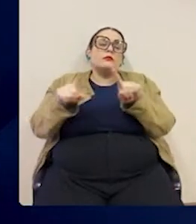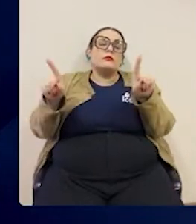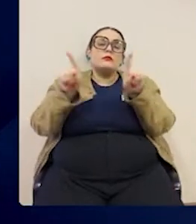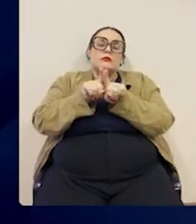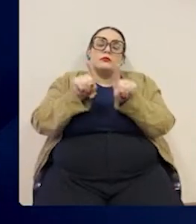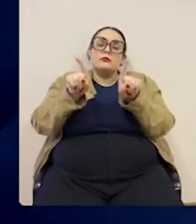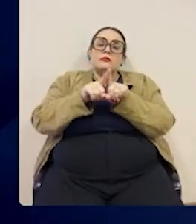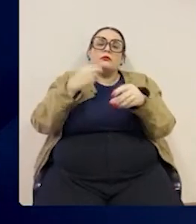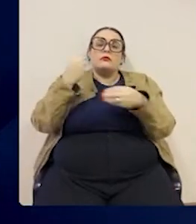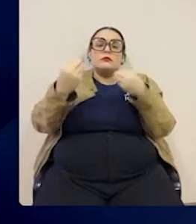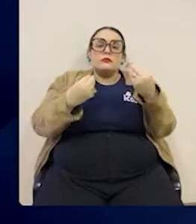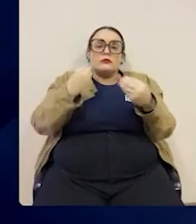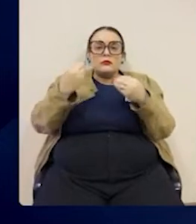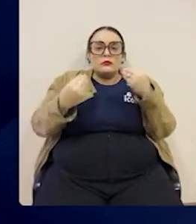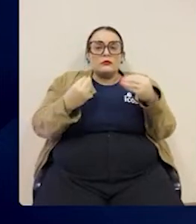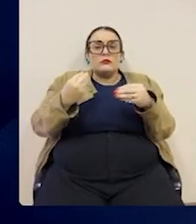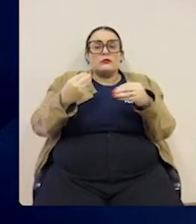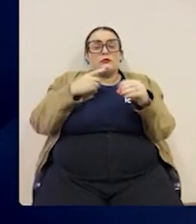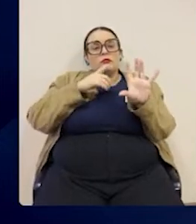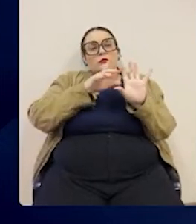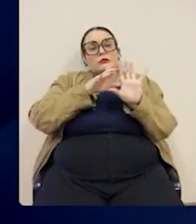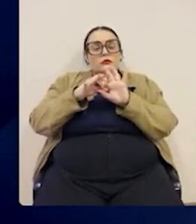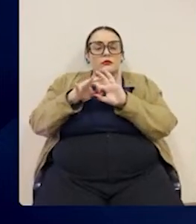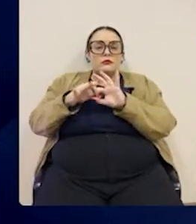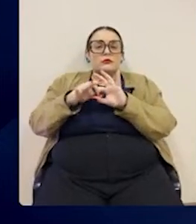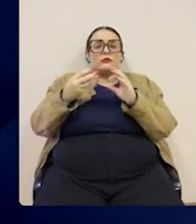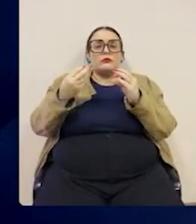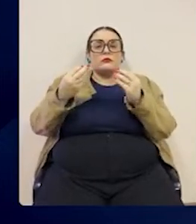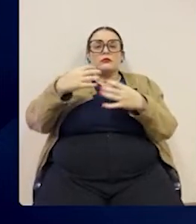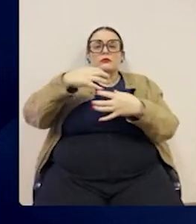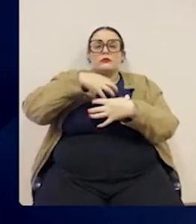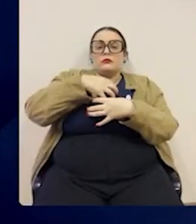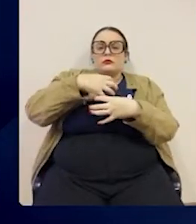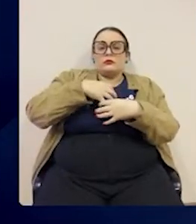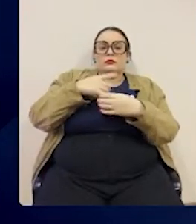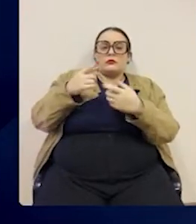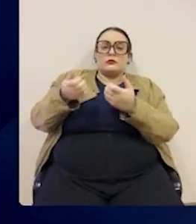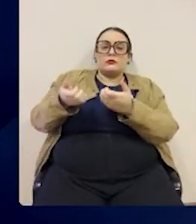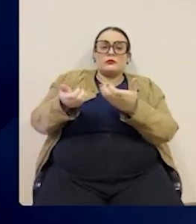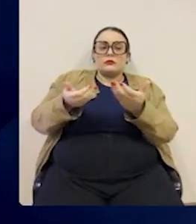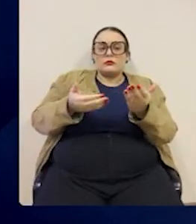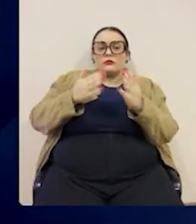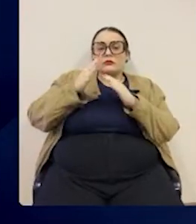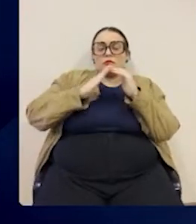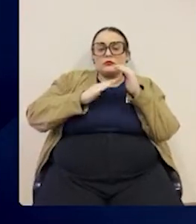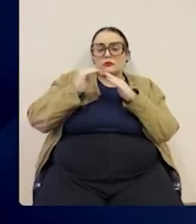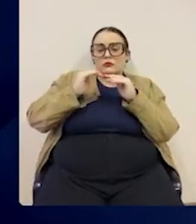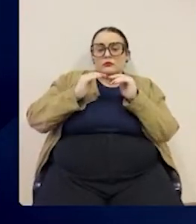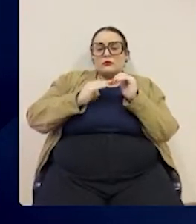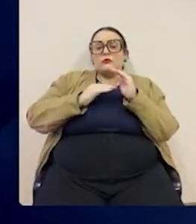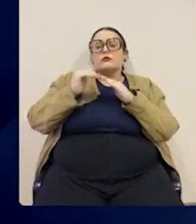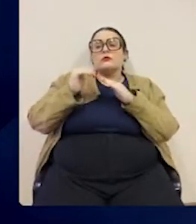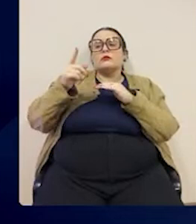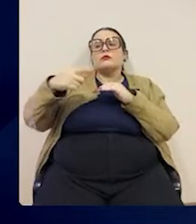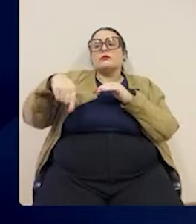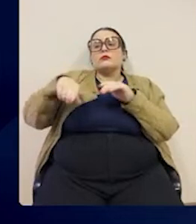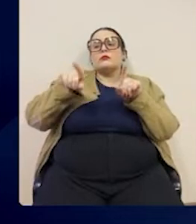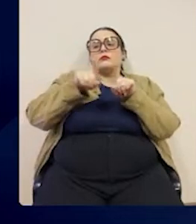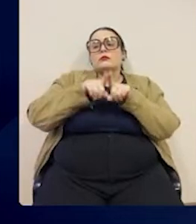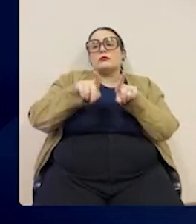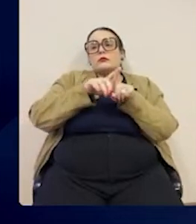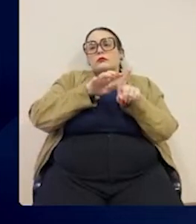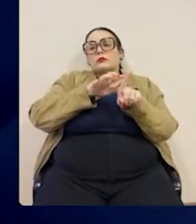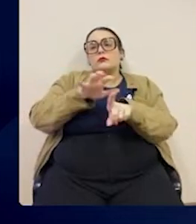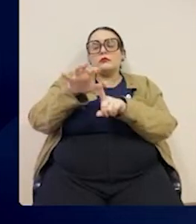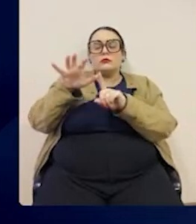quanto esses fatores contextuais e a forma com que essas intervenções são ofertadas na prática, elas também influenciam ali a